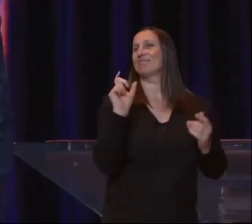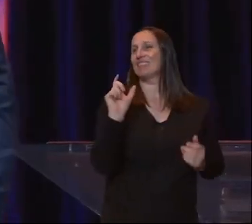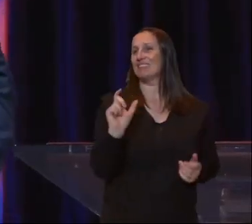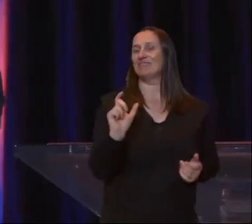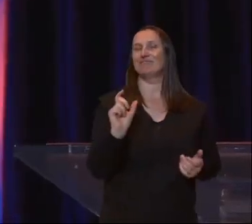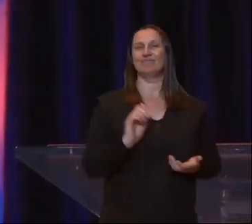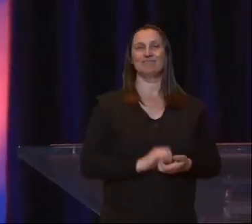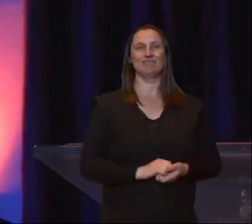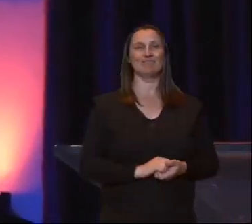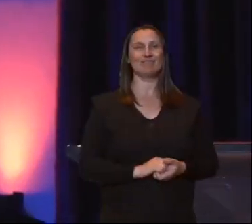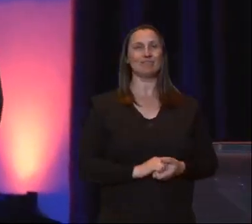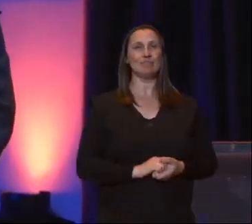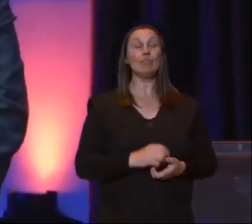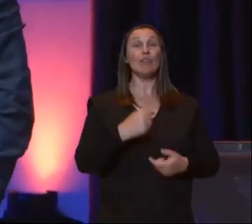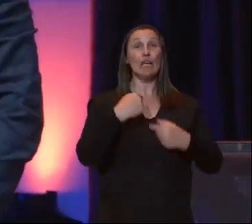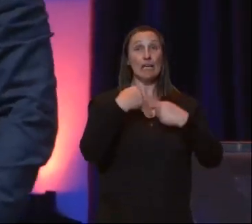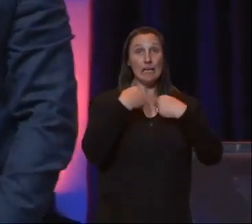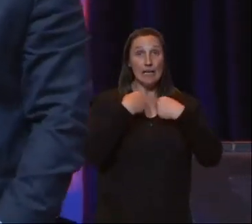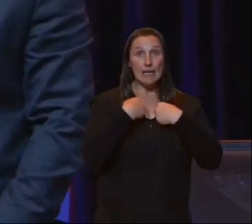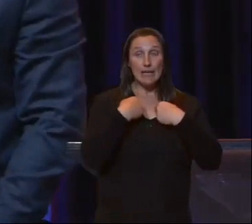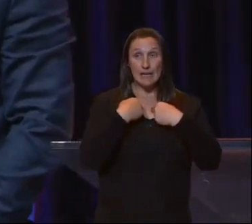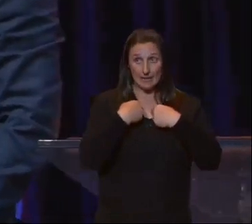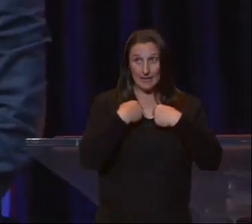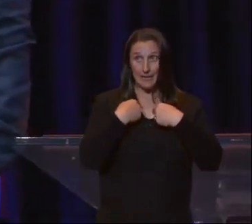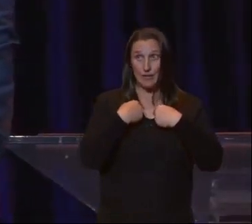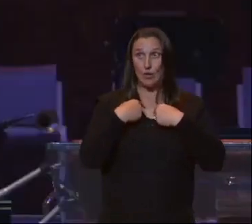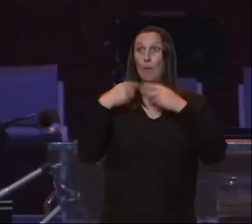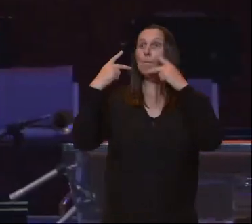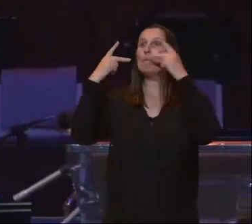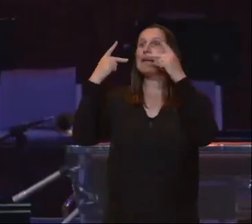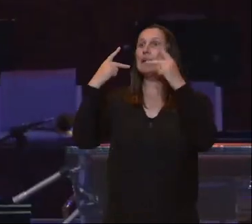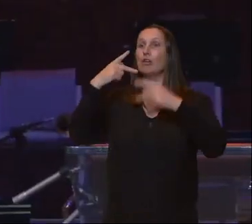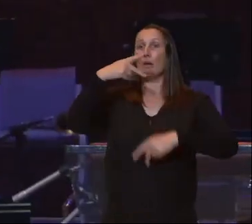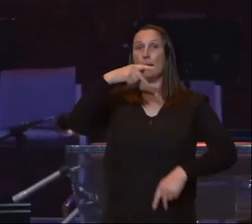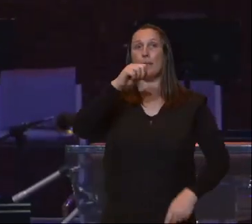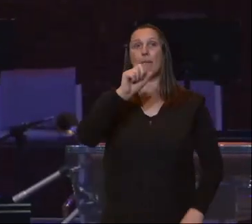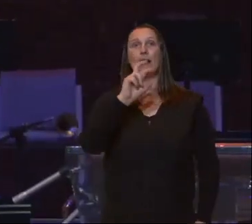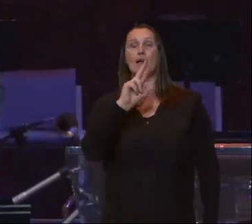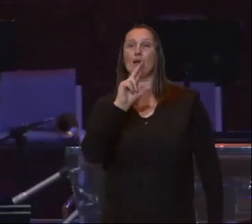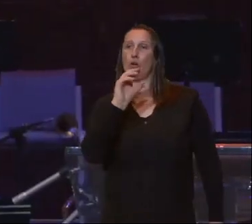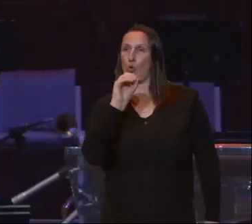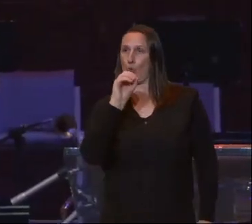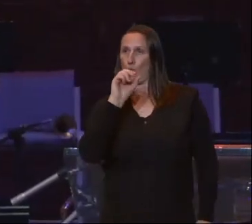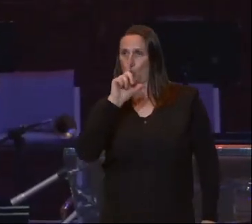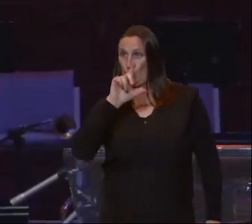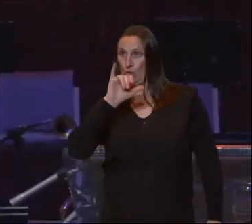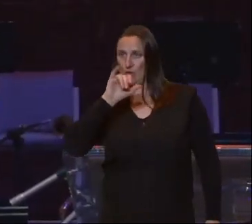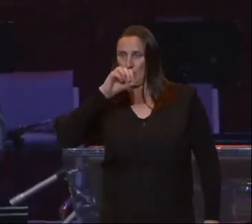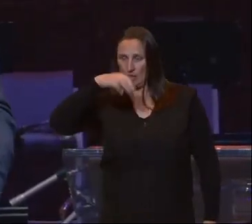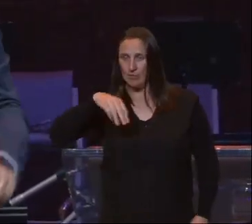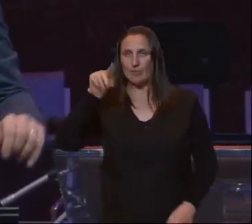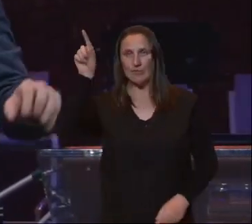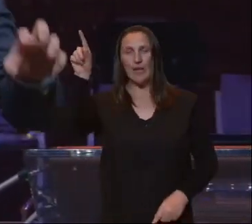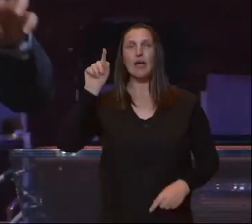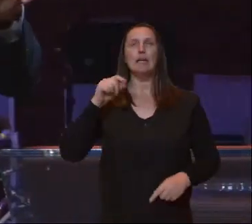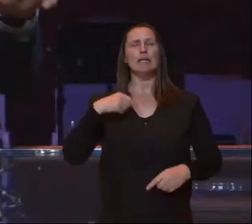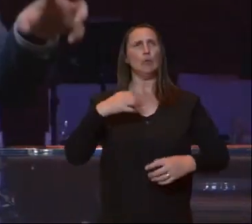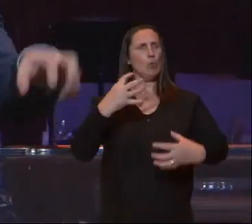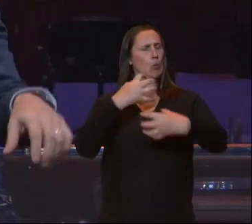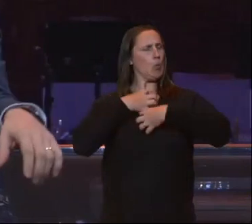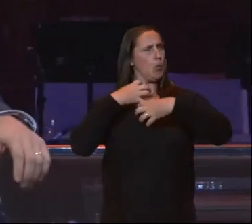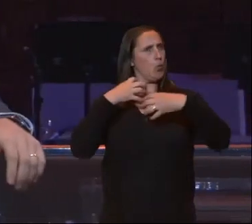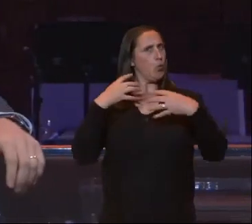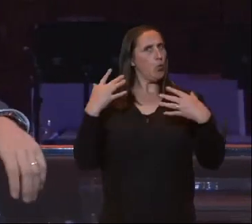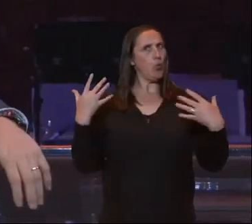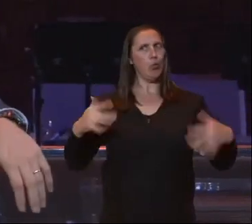Eu estava esses dias pregando lá no Parolim, e eu fiquei impactado, pastor Rodolfo, ele que